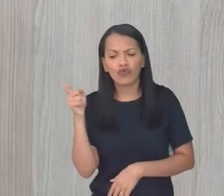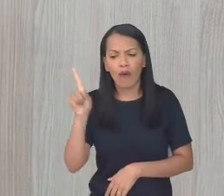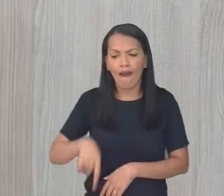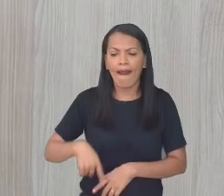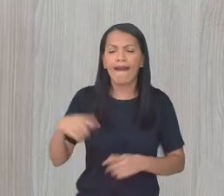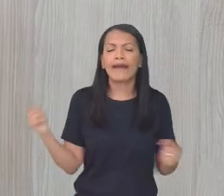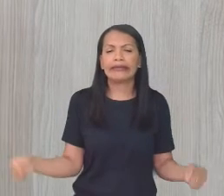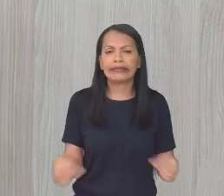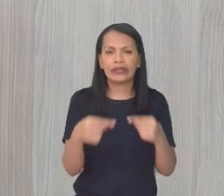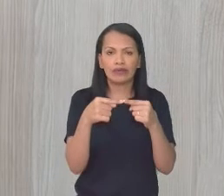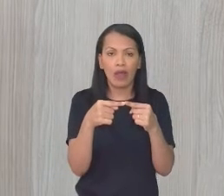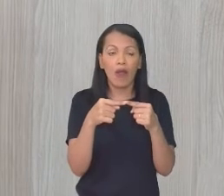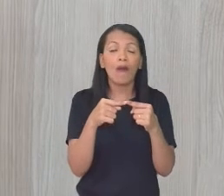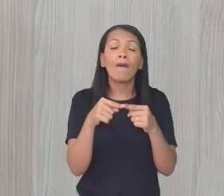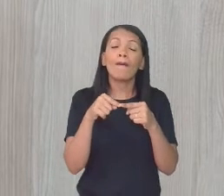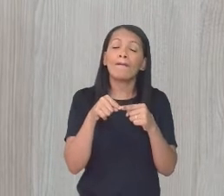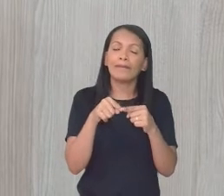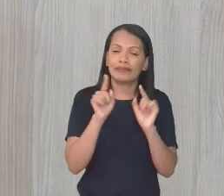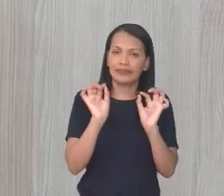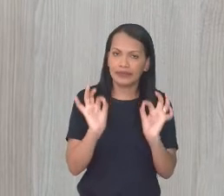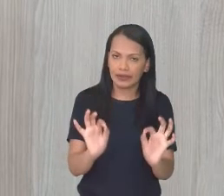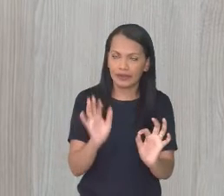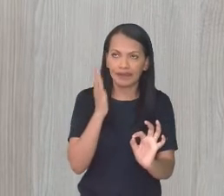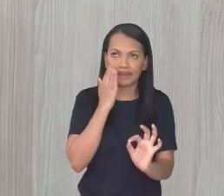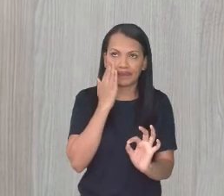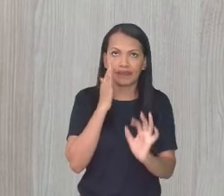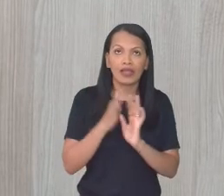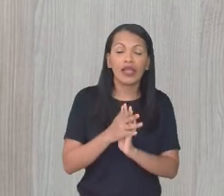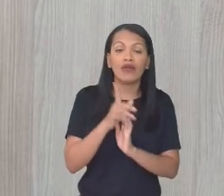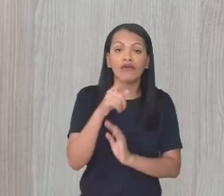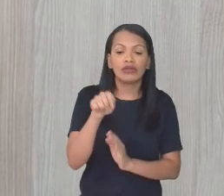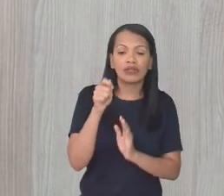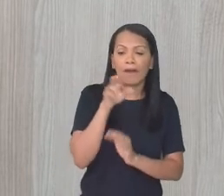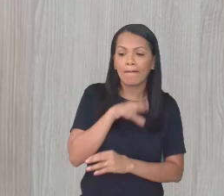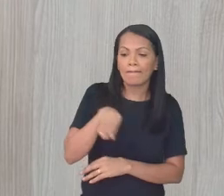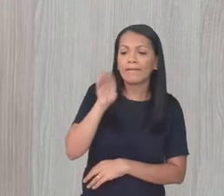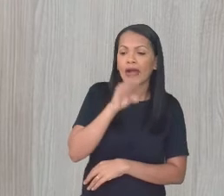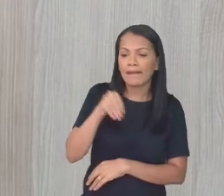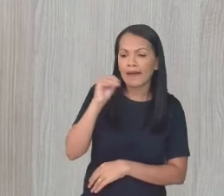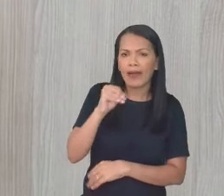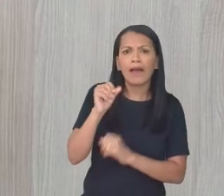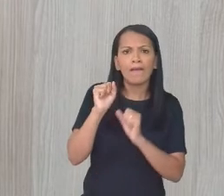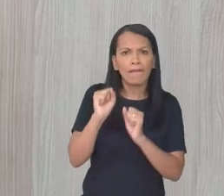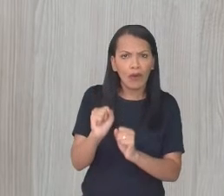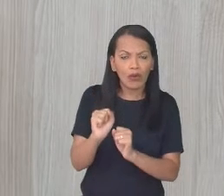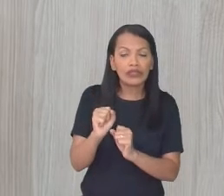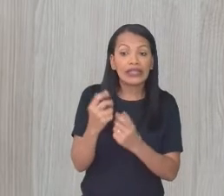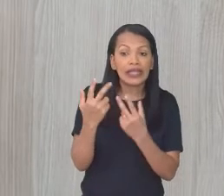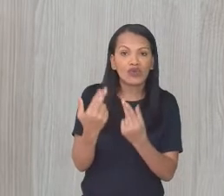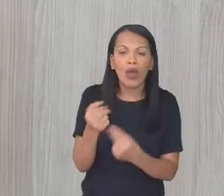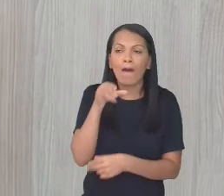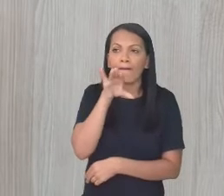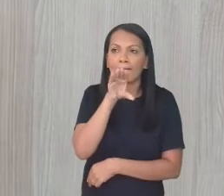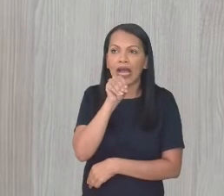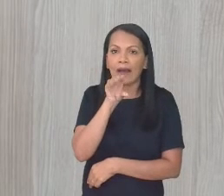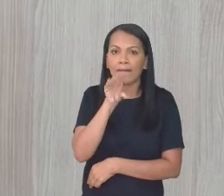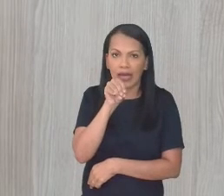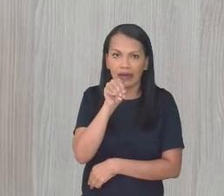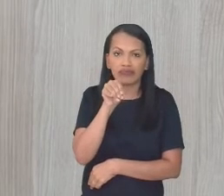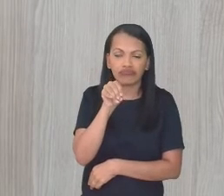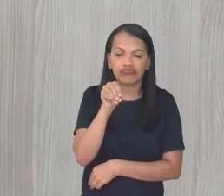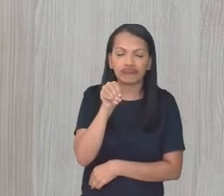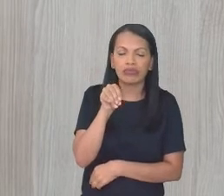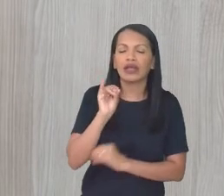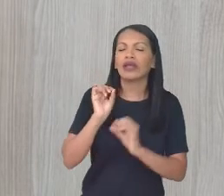diferenciação gráfica. Ou seja, se você vai escrever caçada com esse sentido de uma lei que foi caçada, né, que